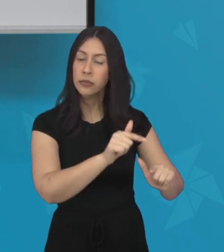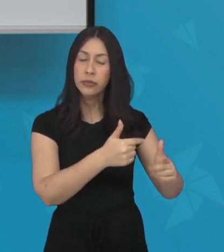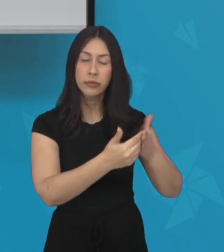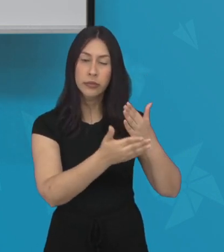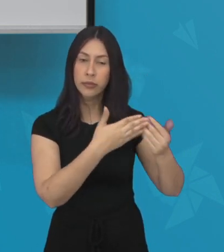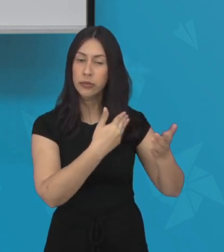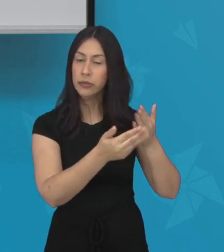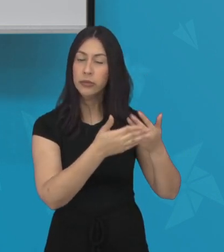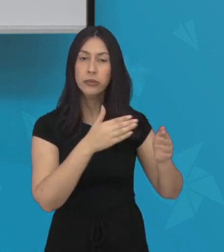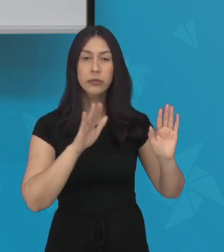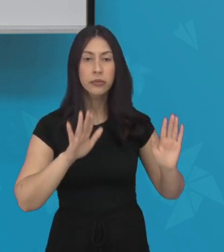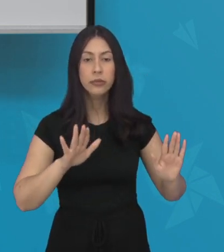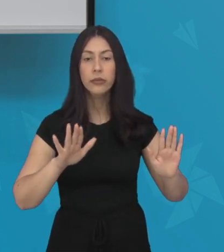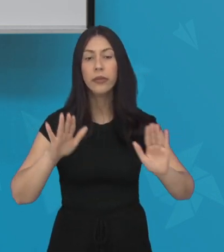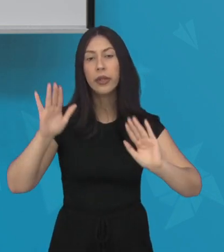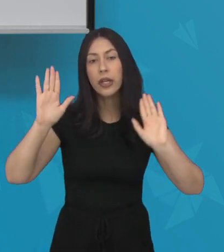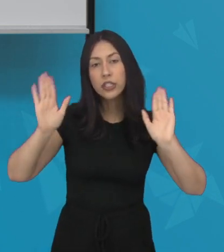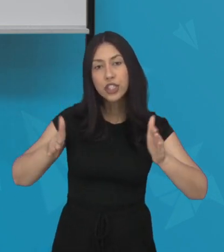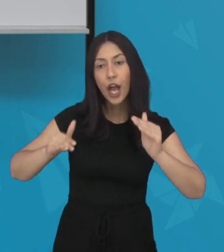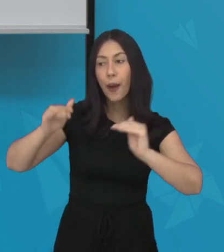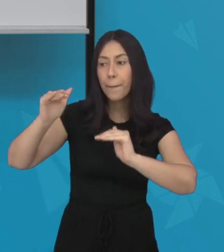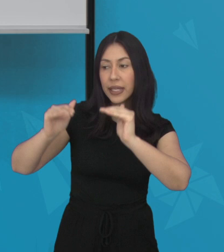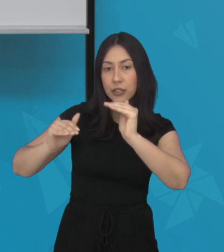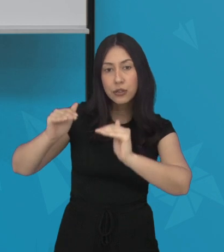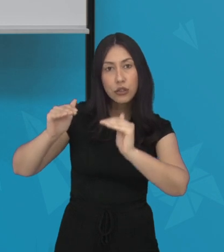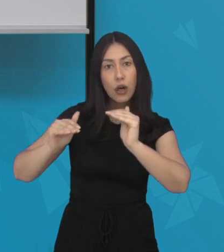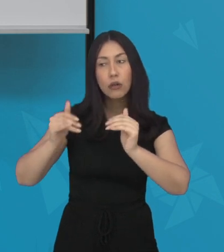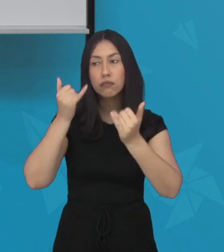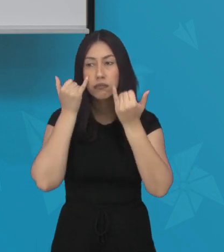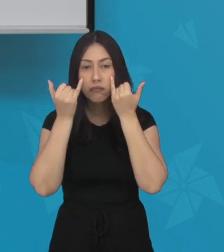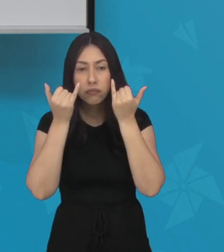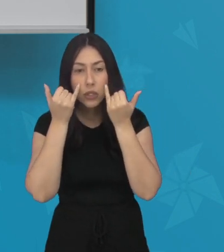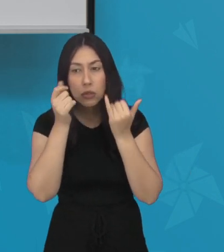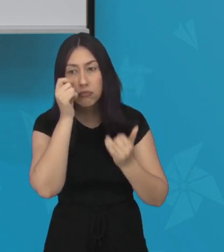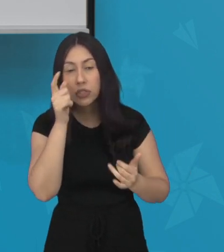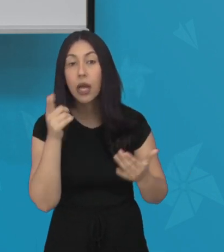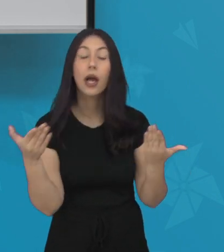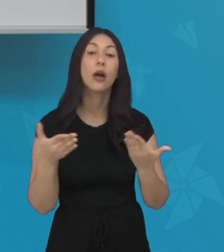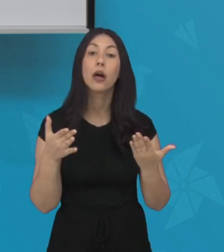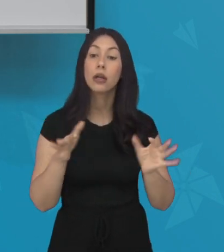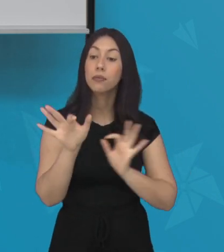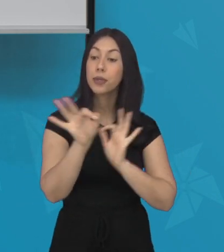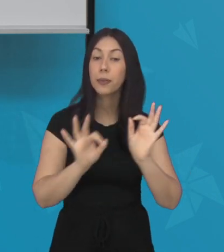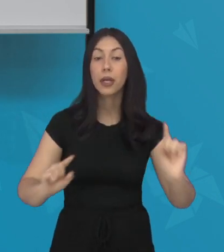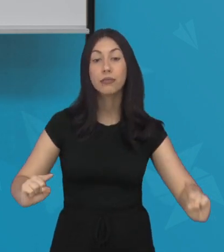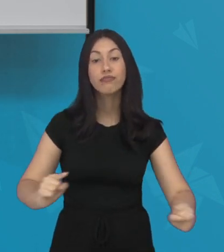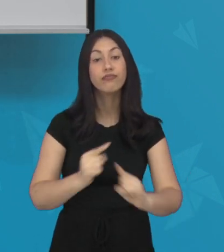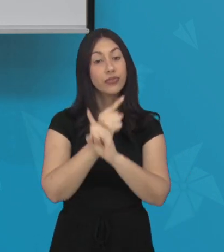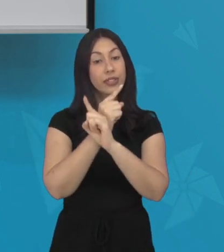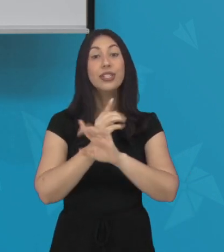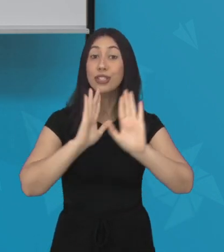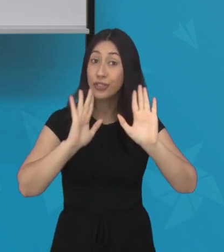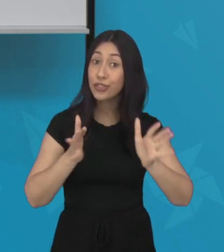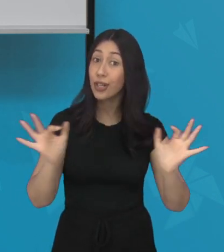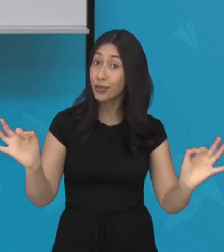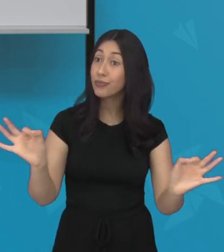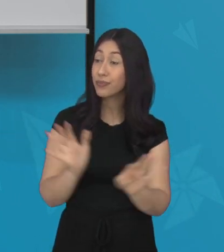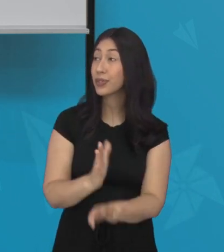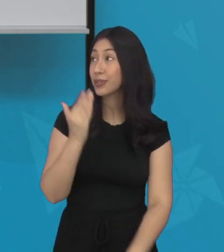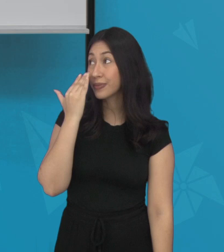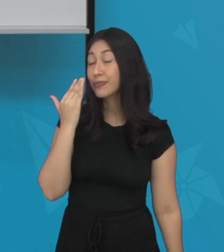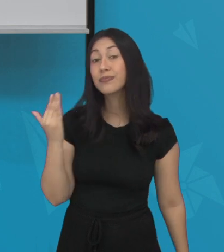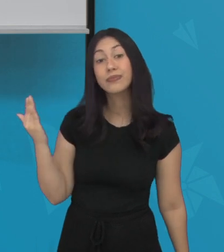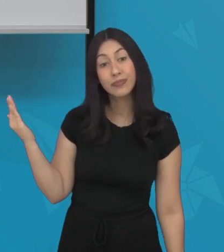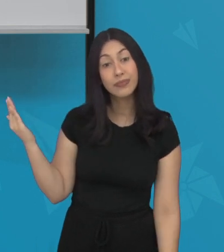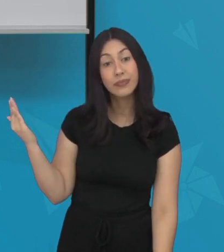para a gente. Feito o balanceamento, pegamos os dados interessantes, a gente vai montar nossa regrinha de 3. Quando a gente está aqui posto, né, regra